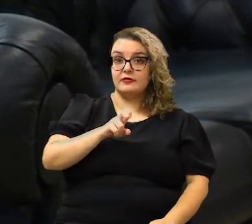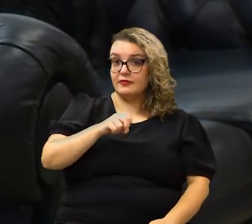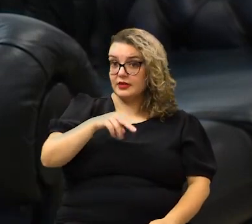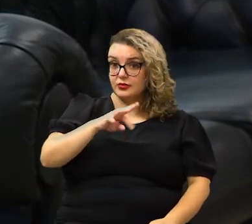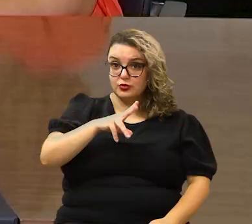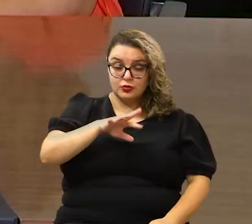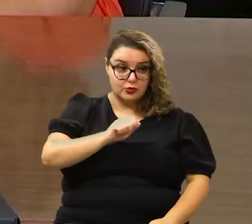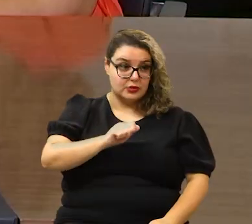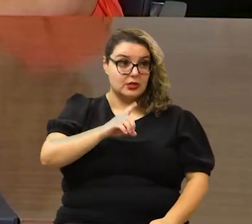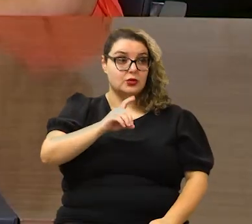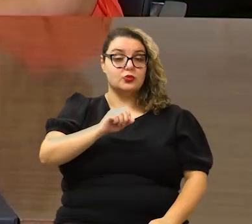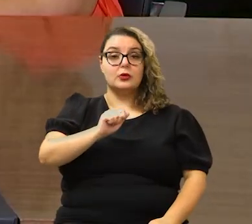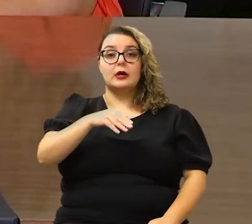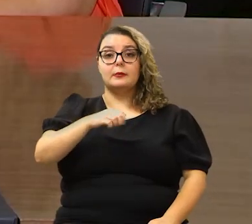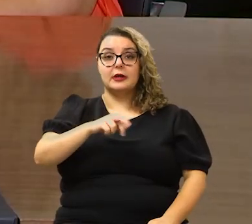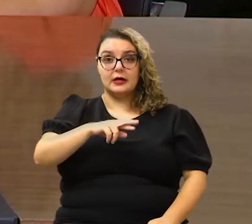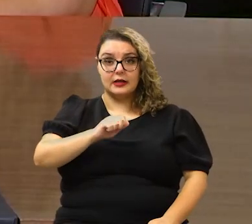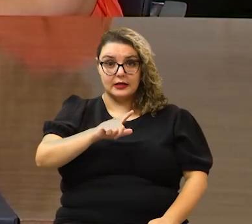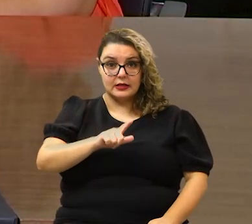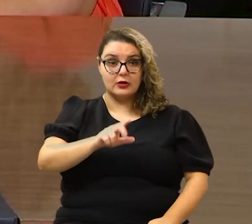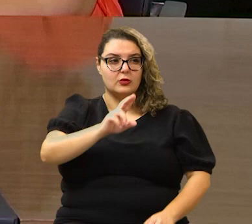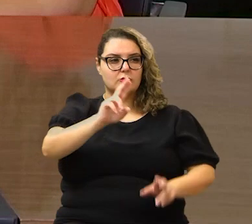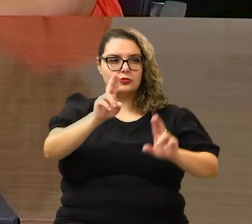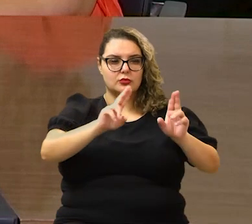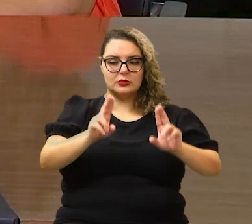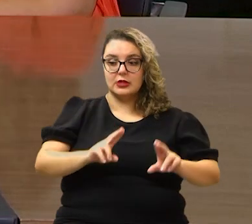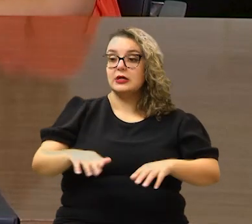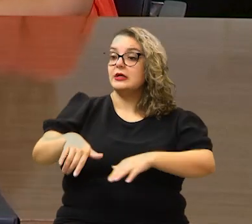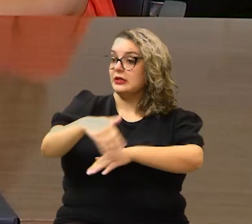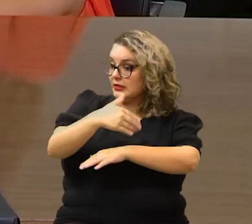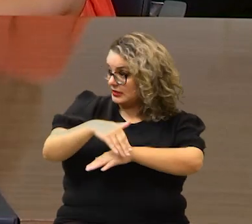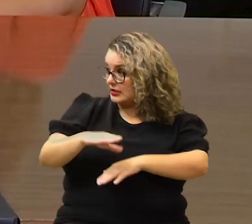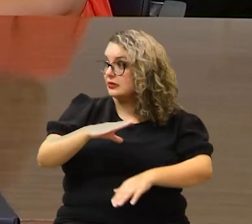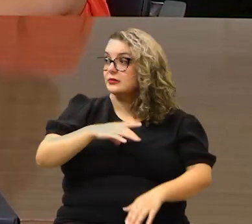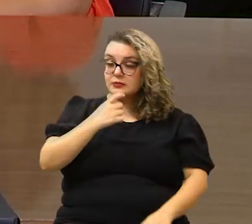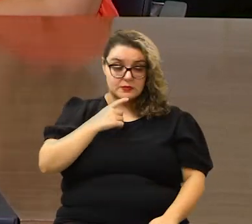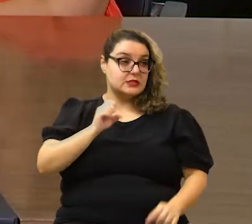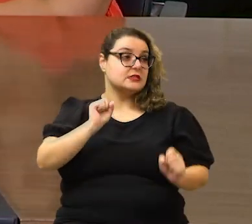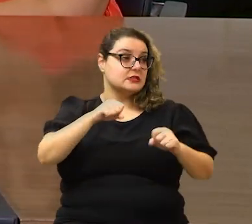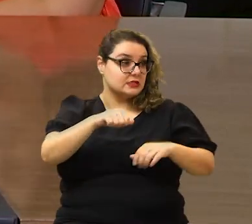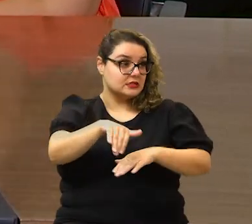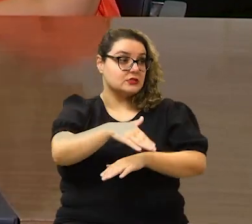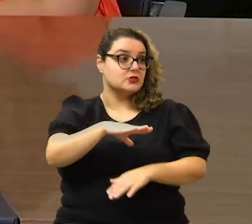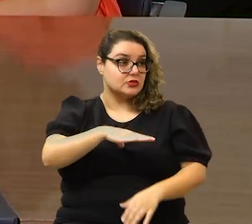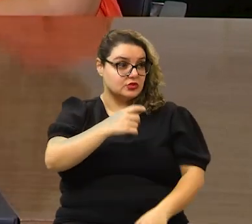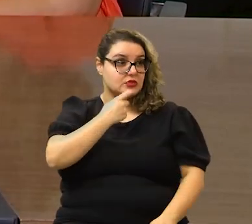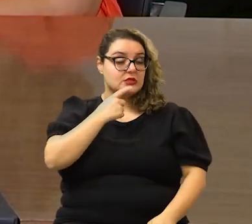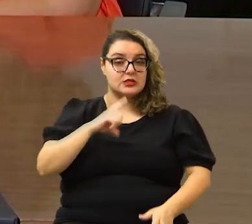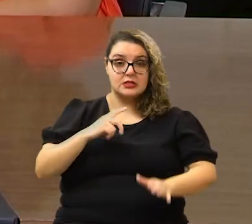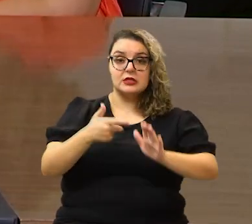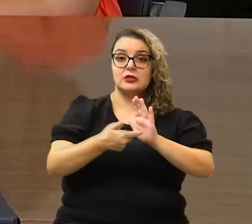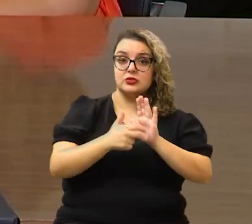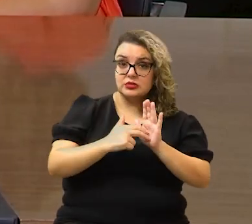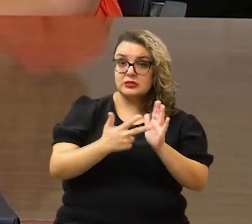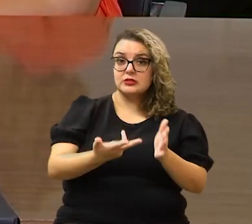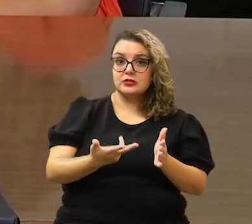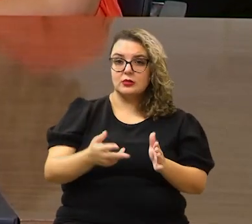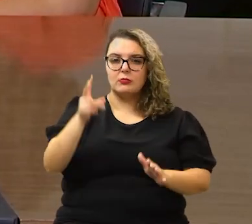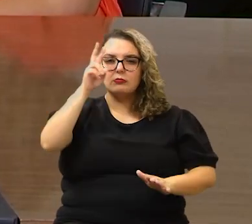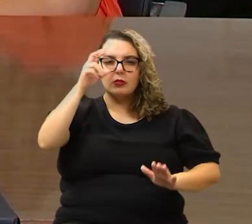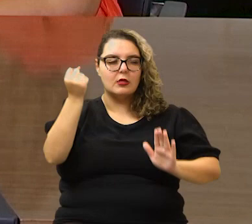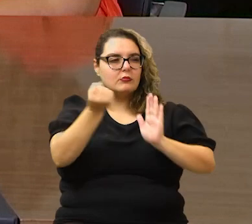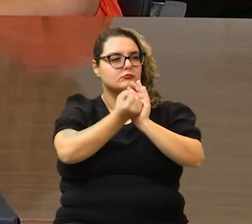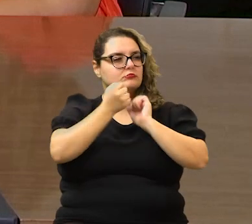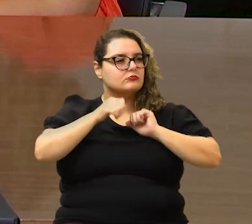Amaral, tantos nomes que foram citados lá, que a gente vê nas ruas de Campinas, mas que têm um significado,